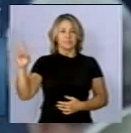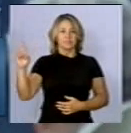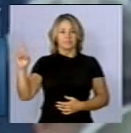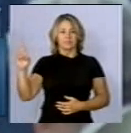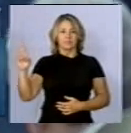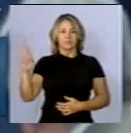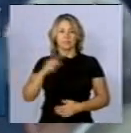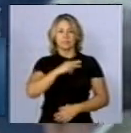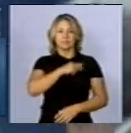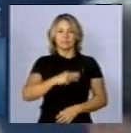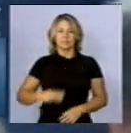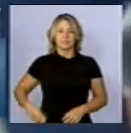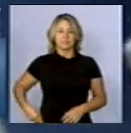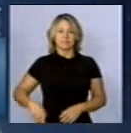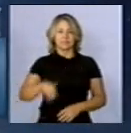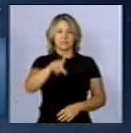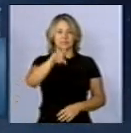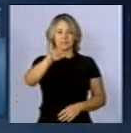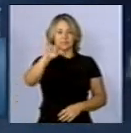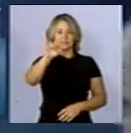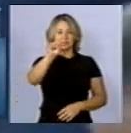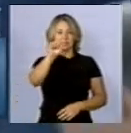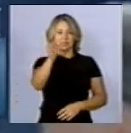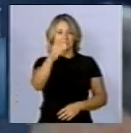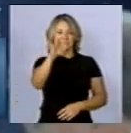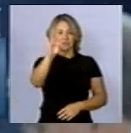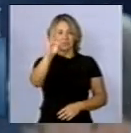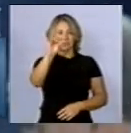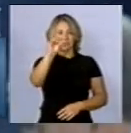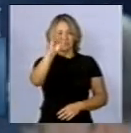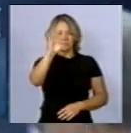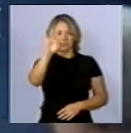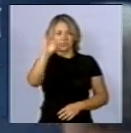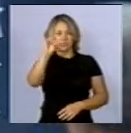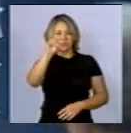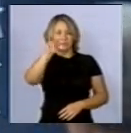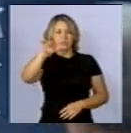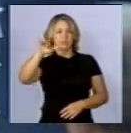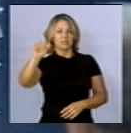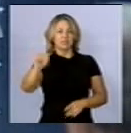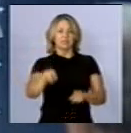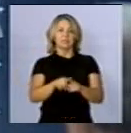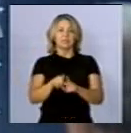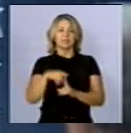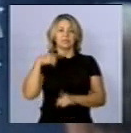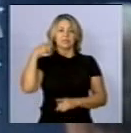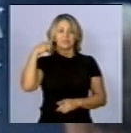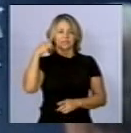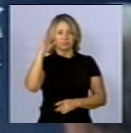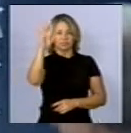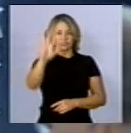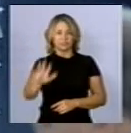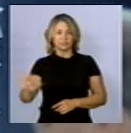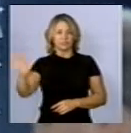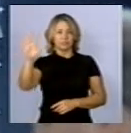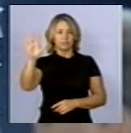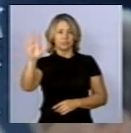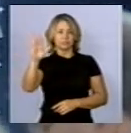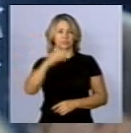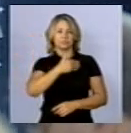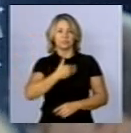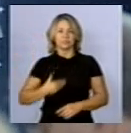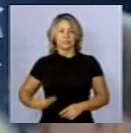senhor Ministro Dias feitismo senhor sobre procurador-geral da República Mário